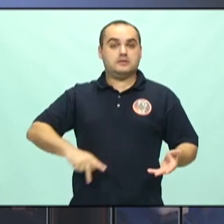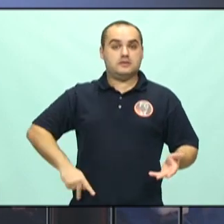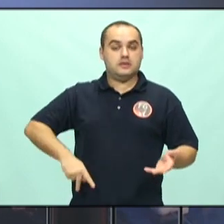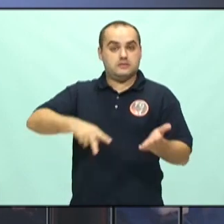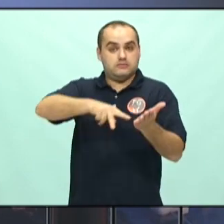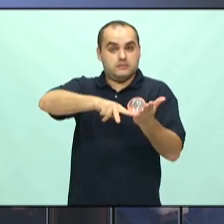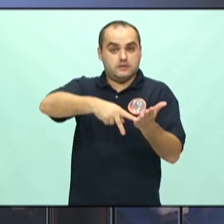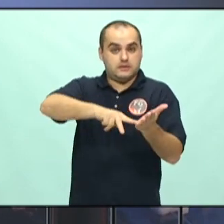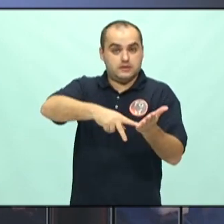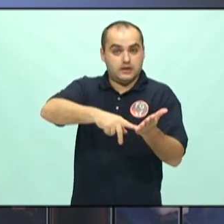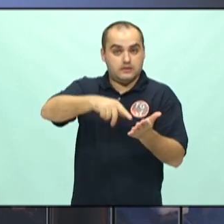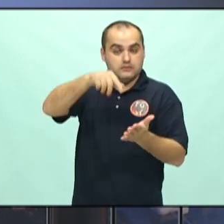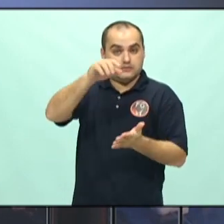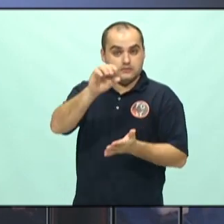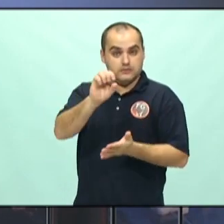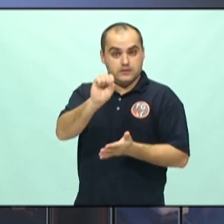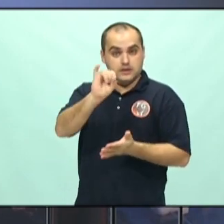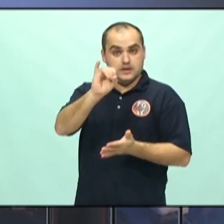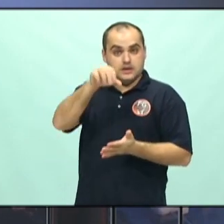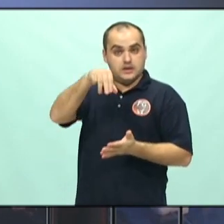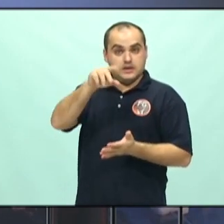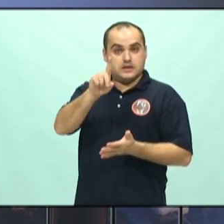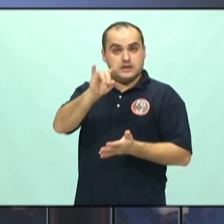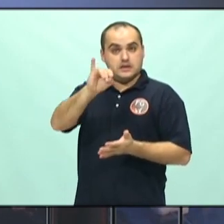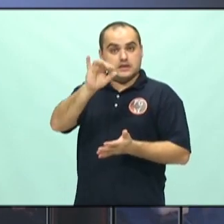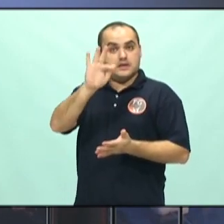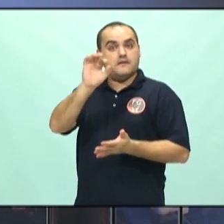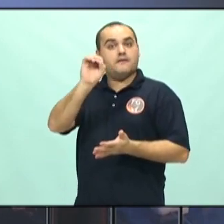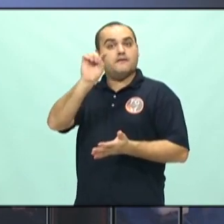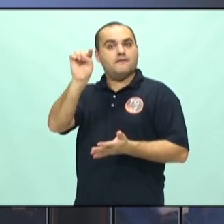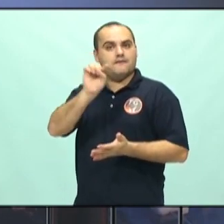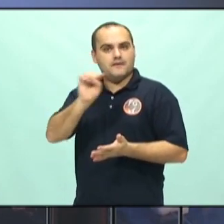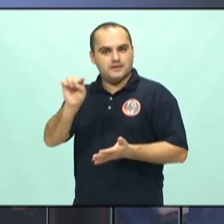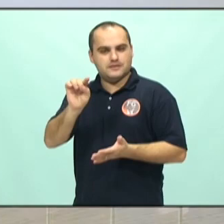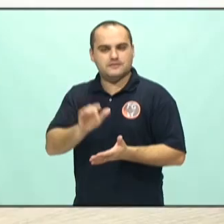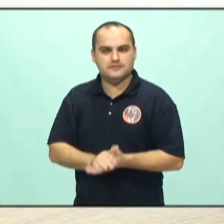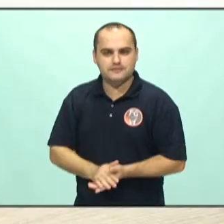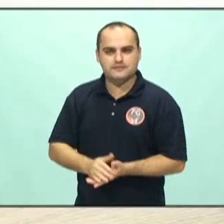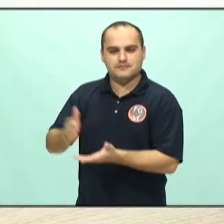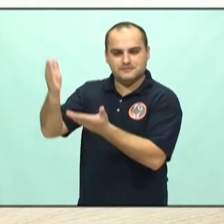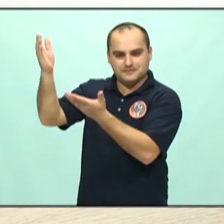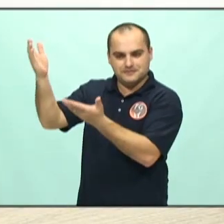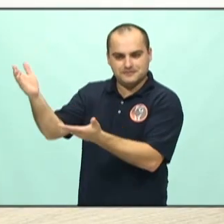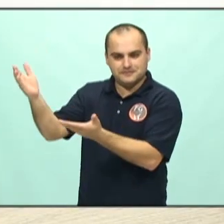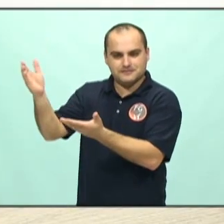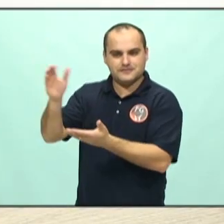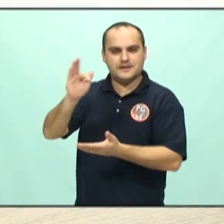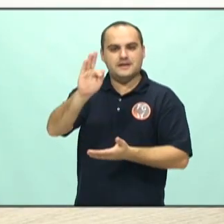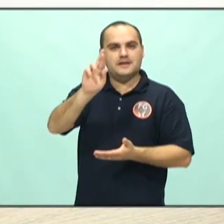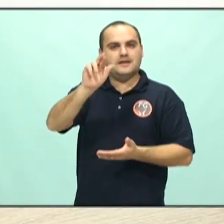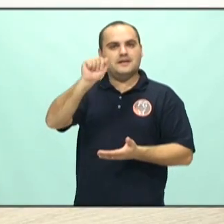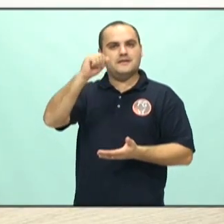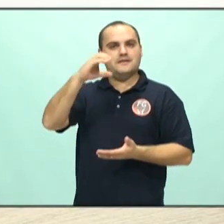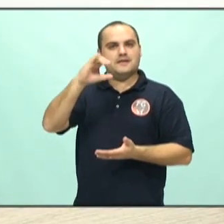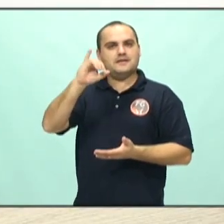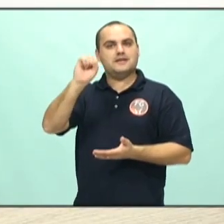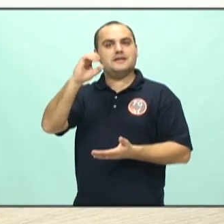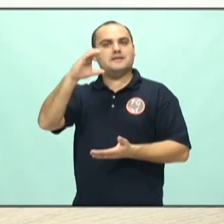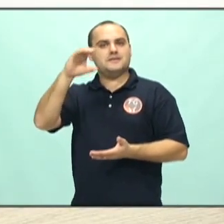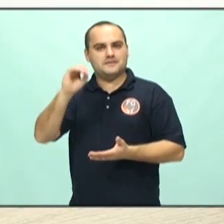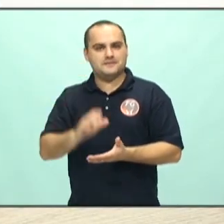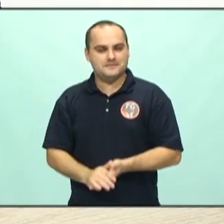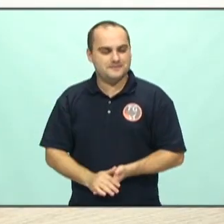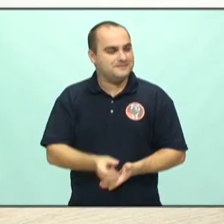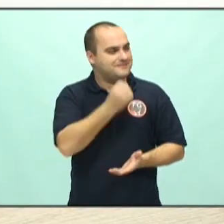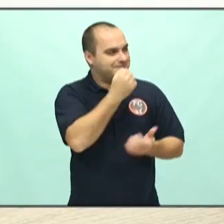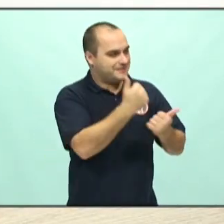Públicos Municipais da Foz do Rio Itajaí, o Sindifoz, Francisco Johansen. Oi, Francisco. Tudo bem? Muito boa